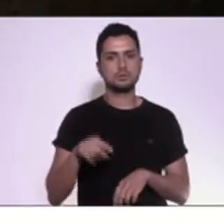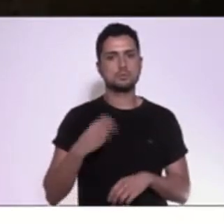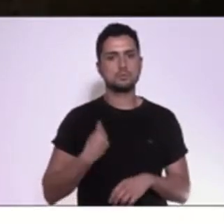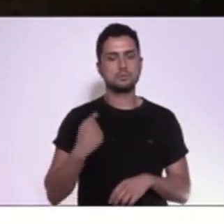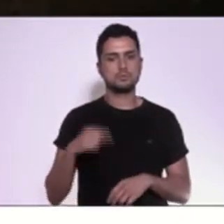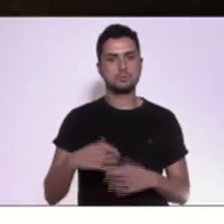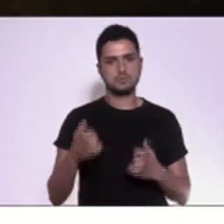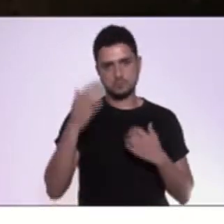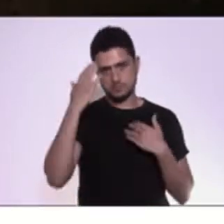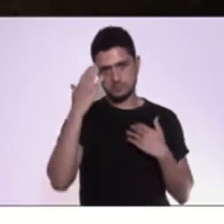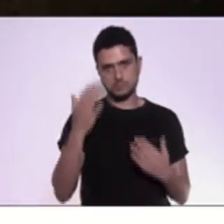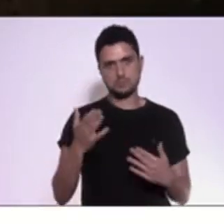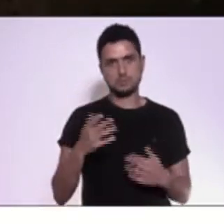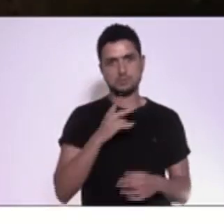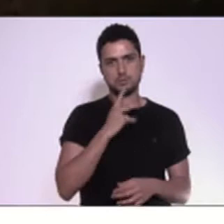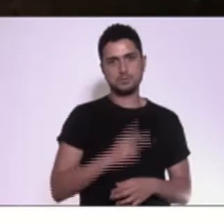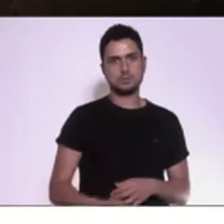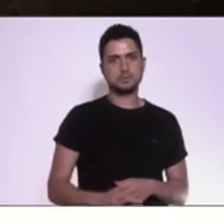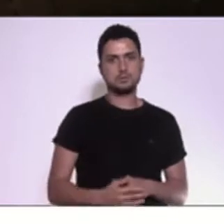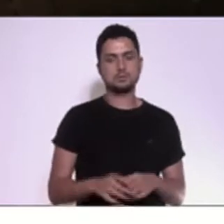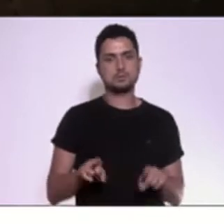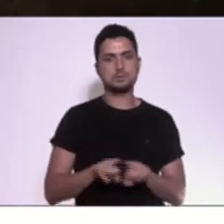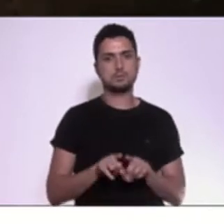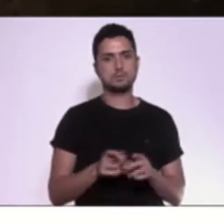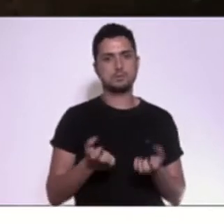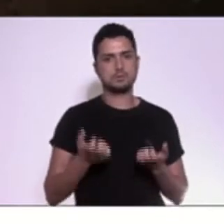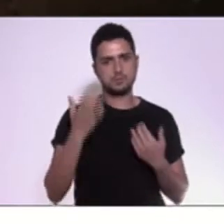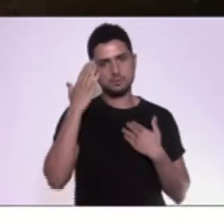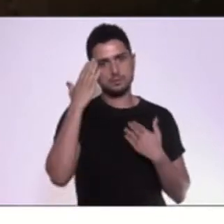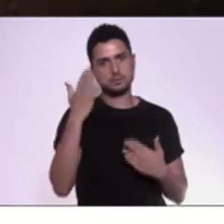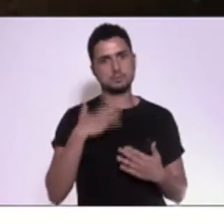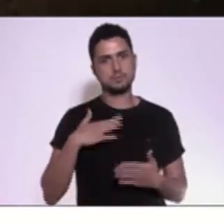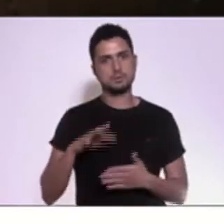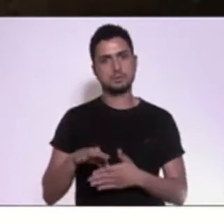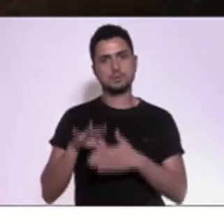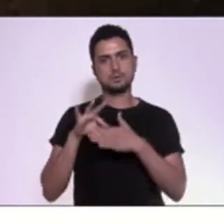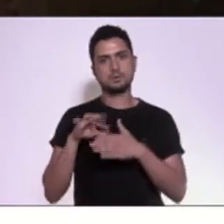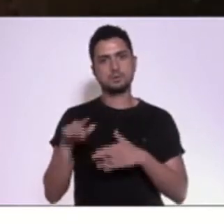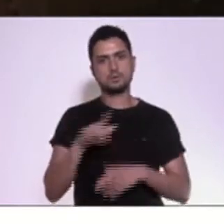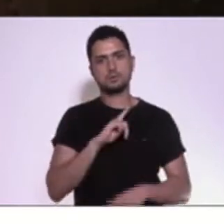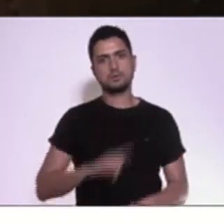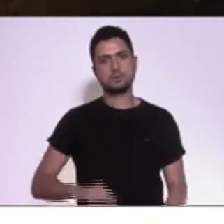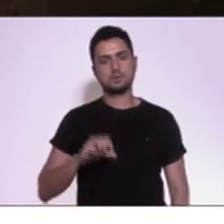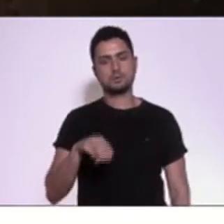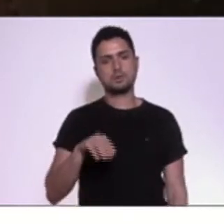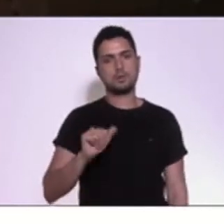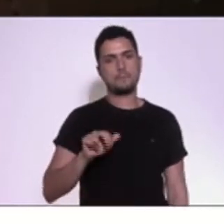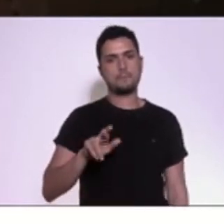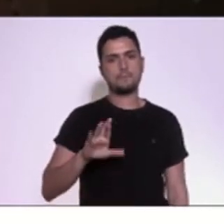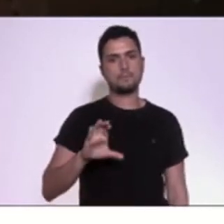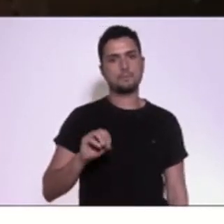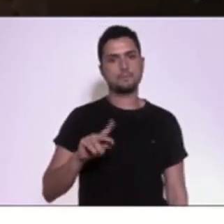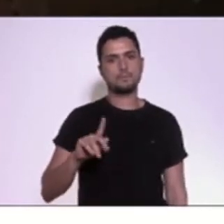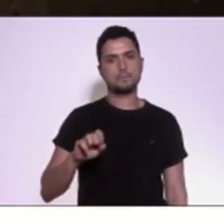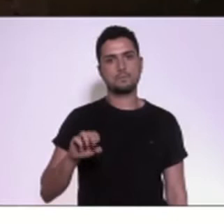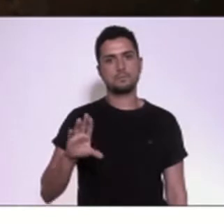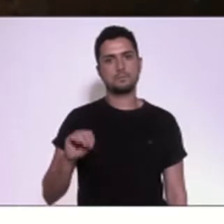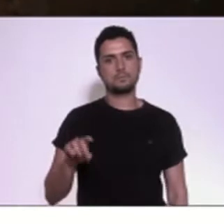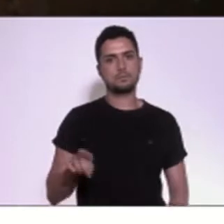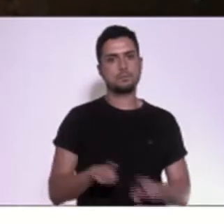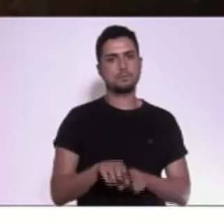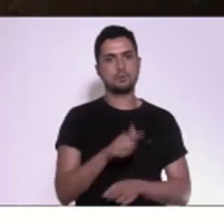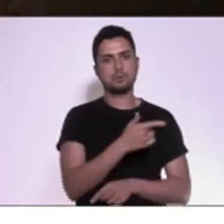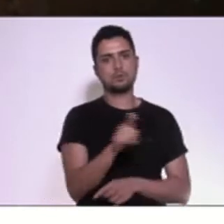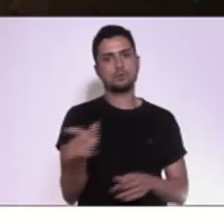aqui agradecer a presidência, quero agradecer meu líder aqui, nosso líder do governo, Márcio Pacheco, e as demais